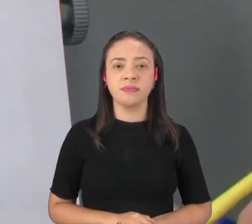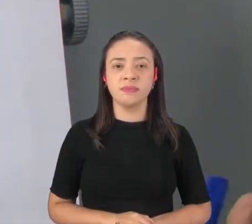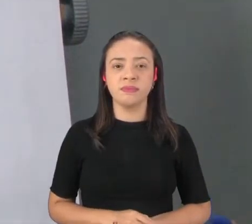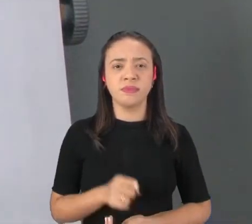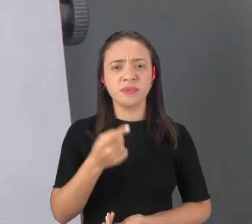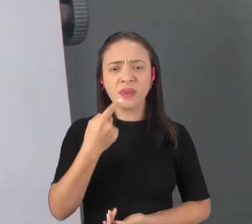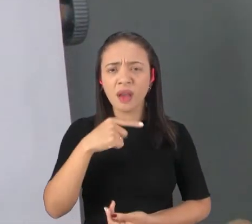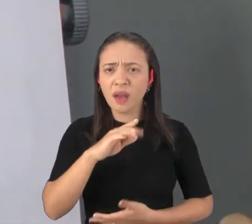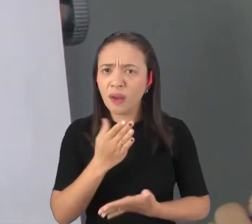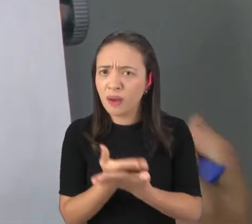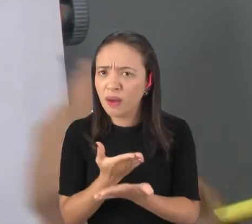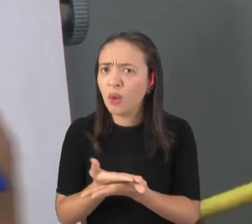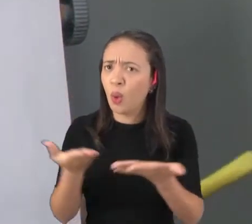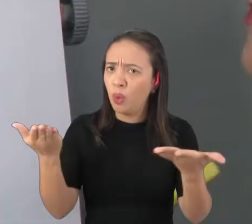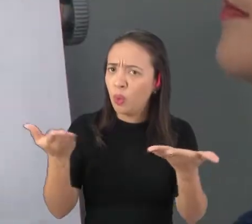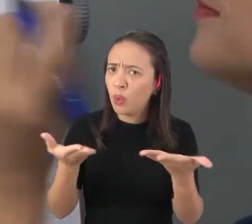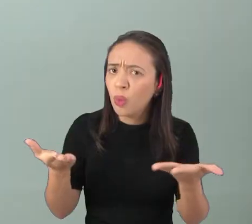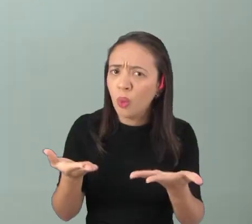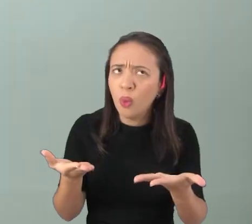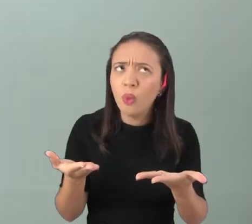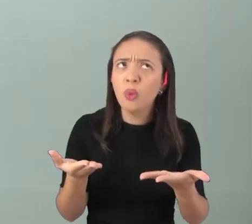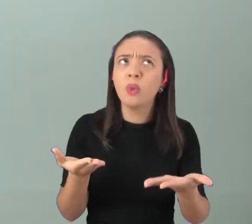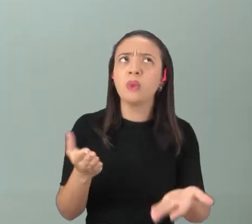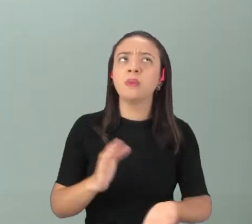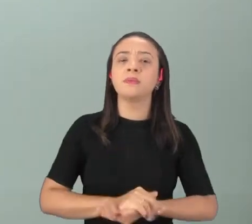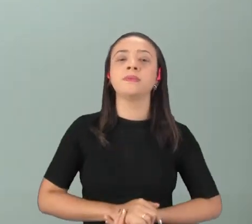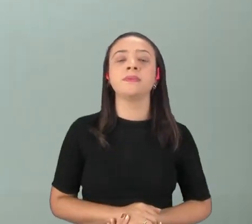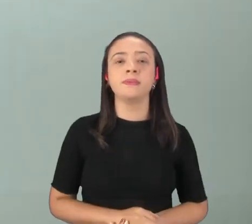interrogação. Você vai à aula hoje?